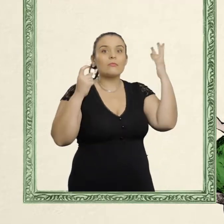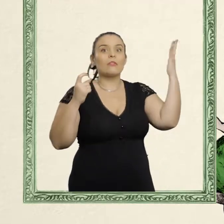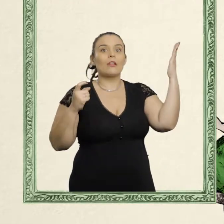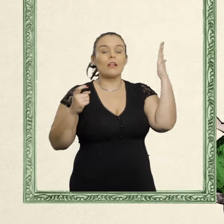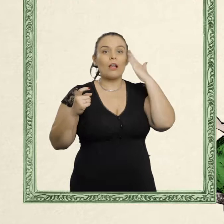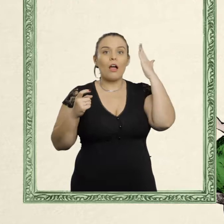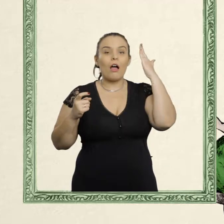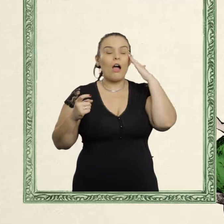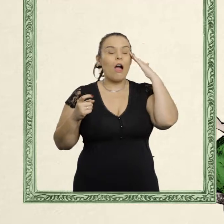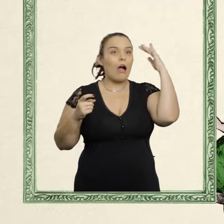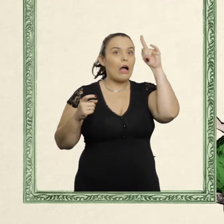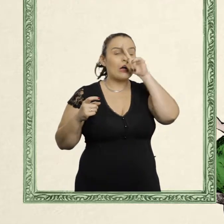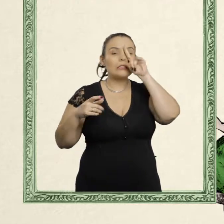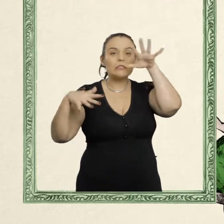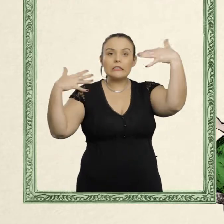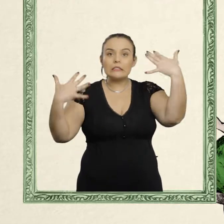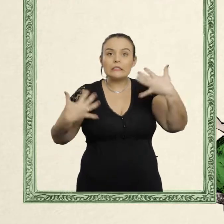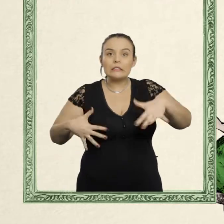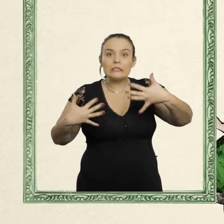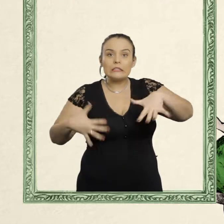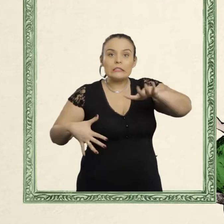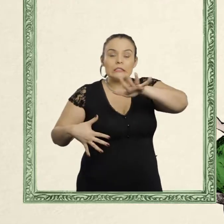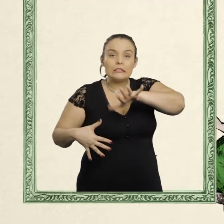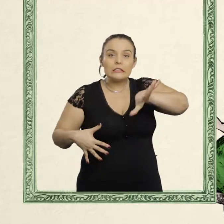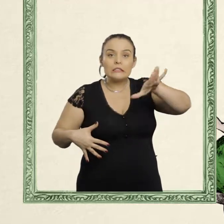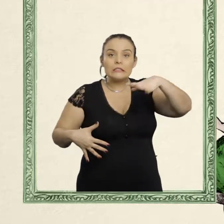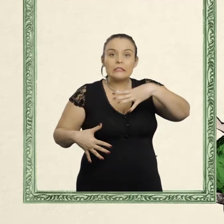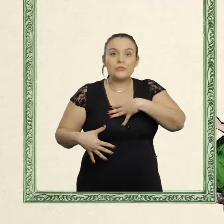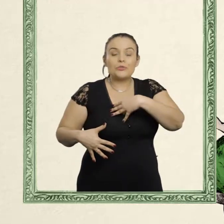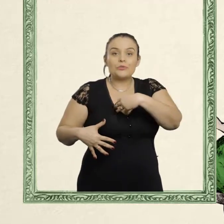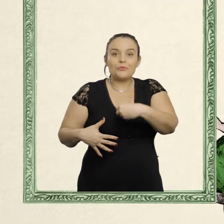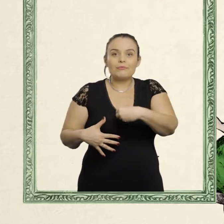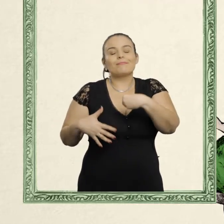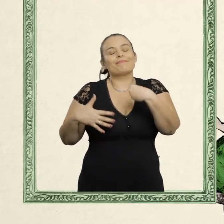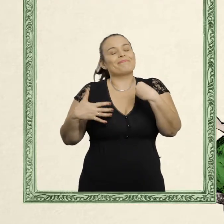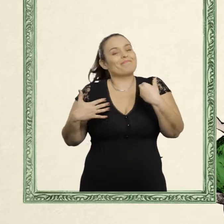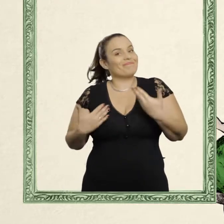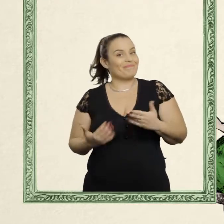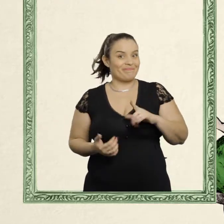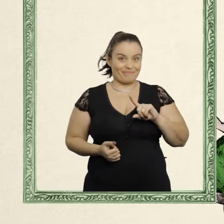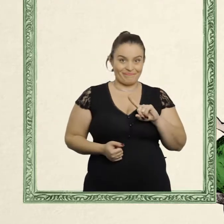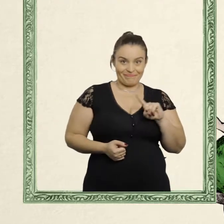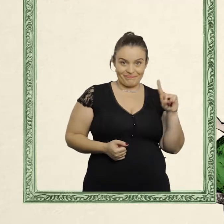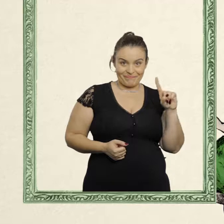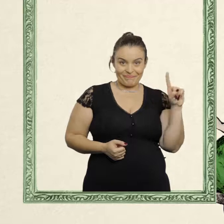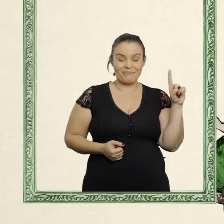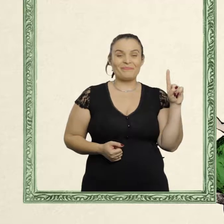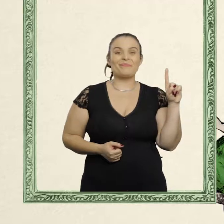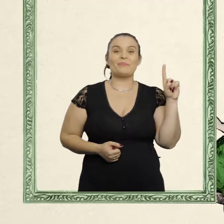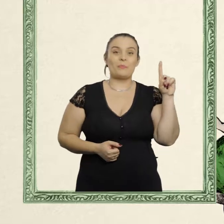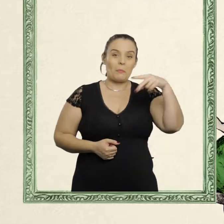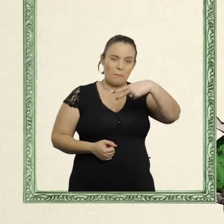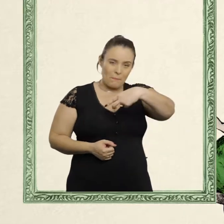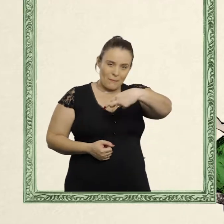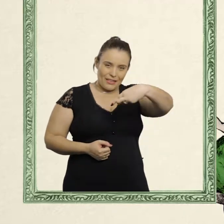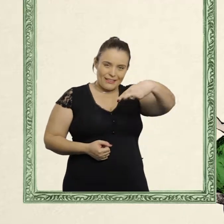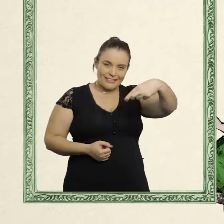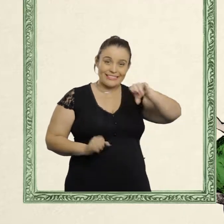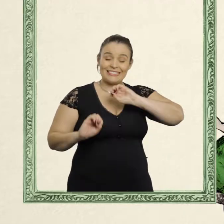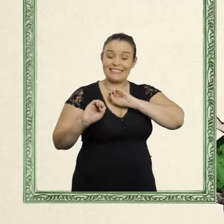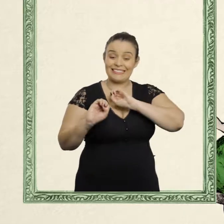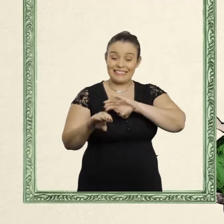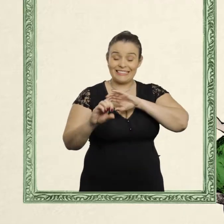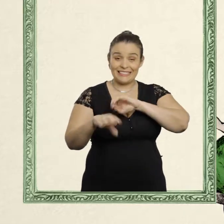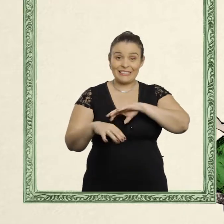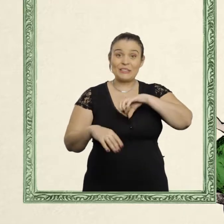preocupados. Eles entenderam que algo terrível estava acontecendo com as crianças. Enquanto isso, Peter tentou ensinar as